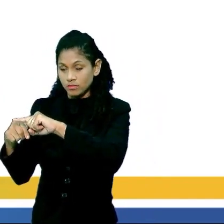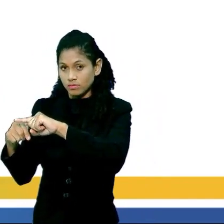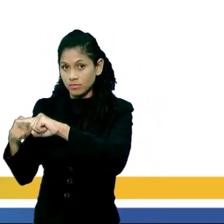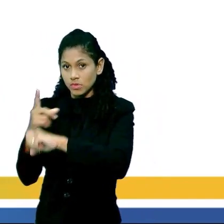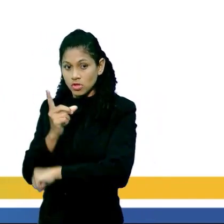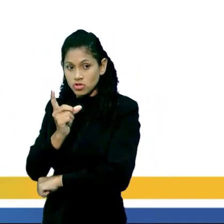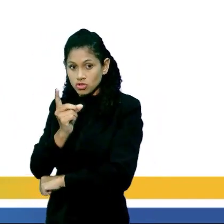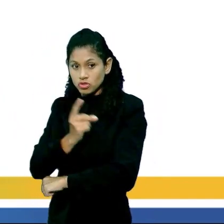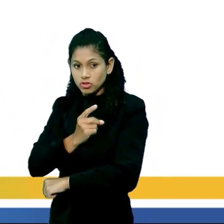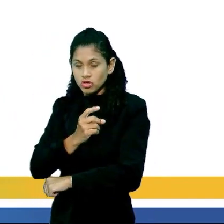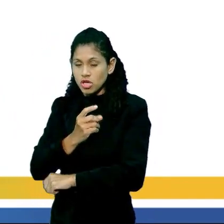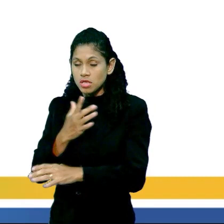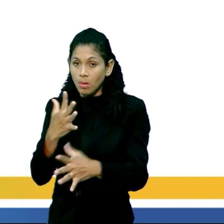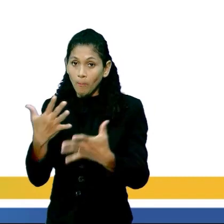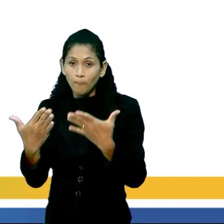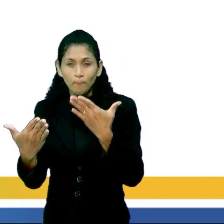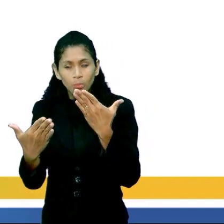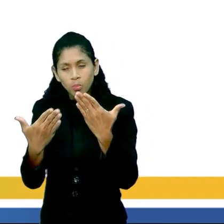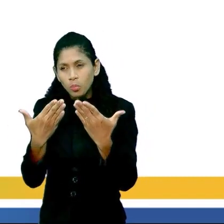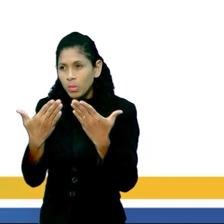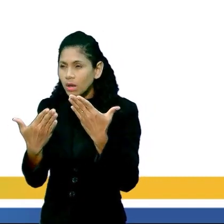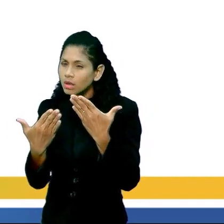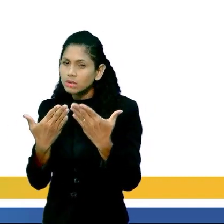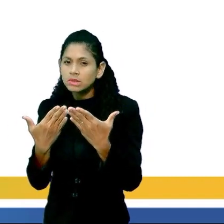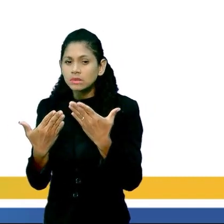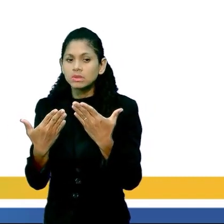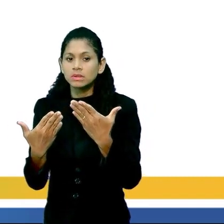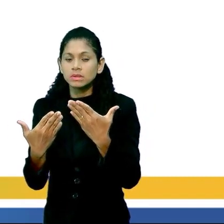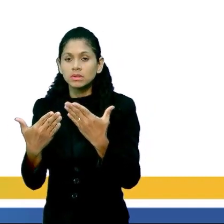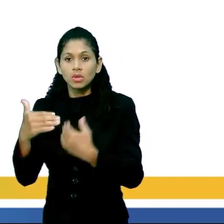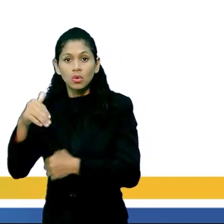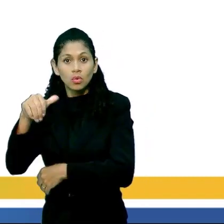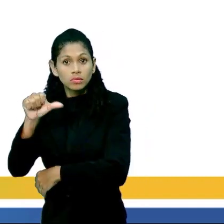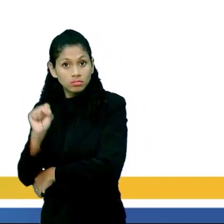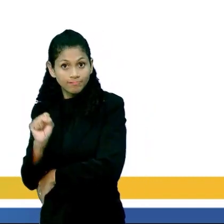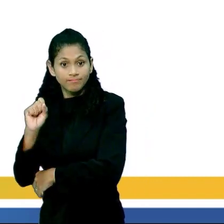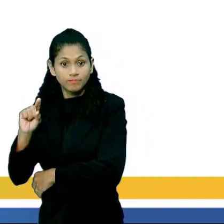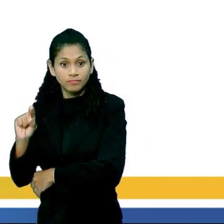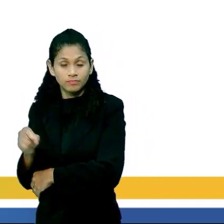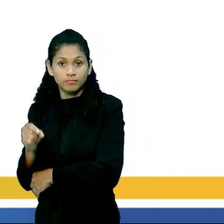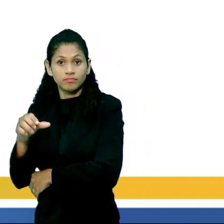aproximadamente, não é igual, certo? É aproximadamente